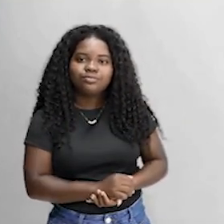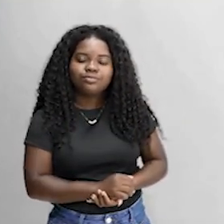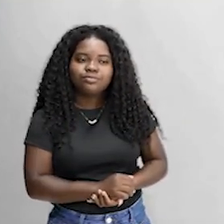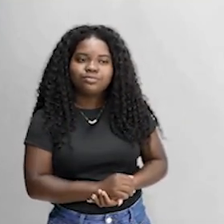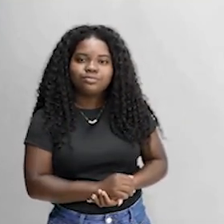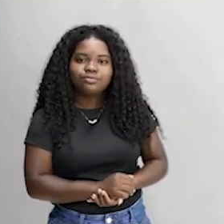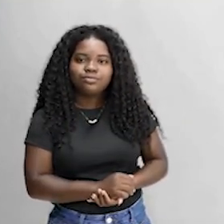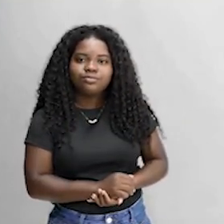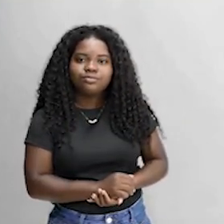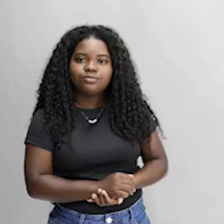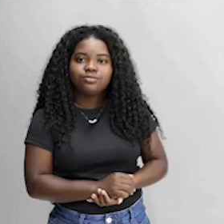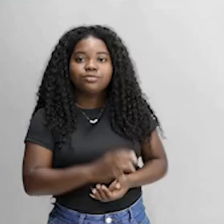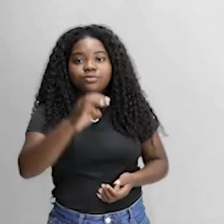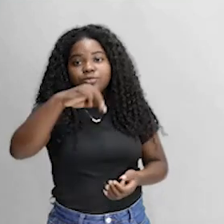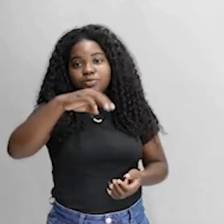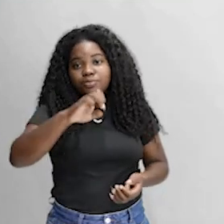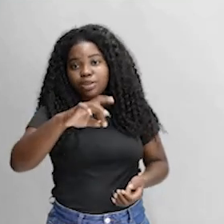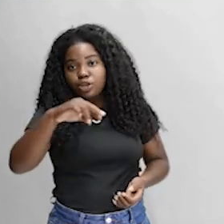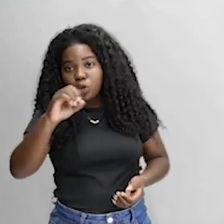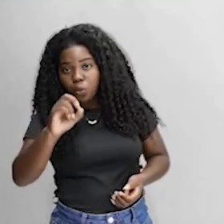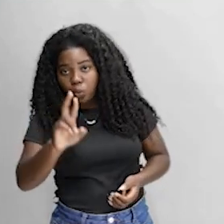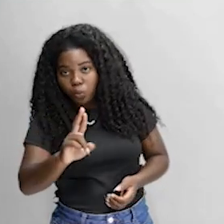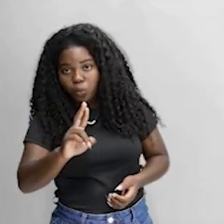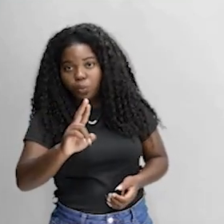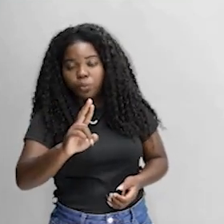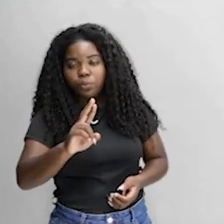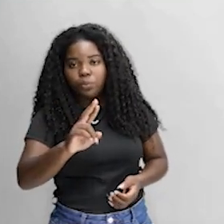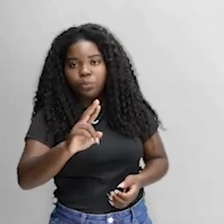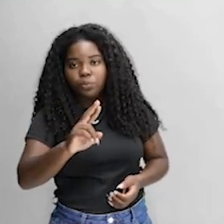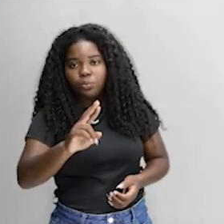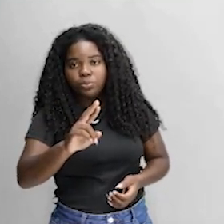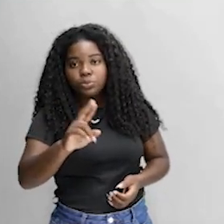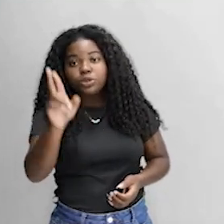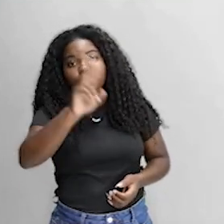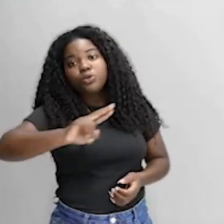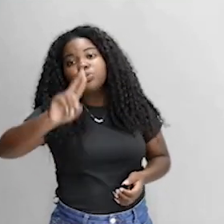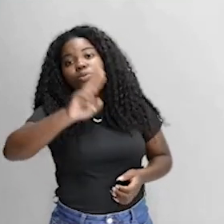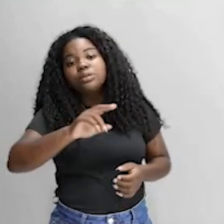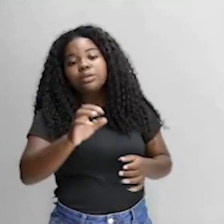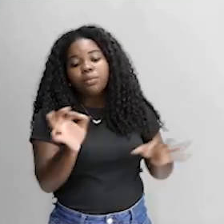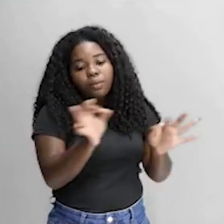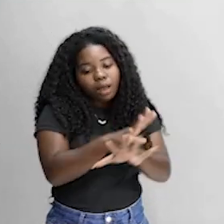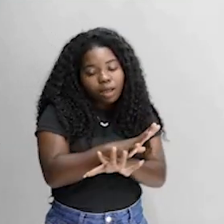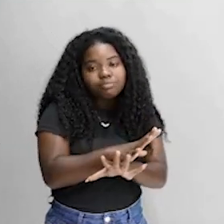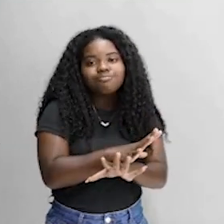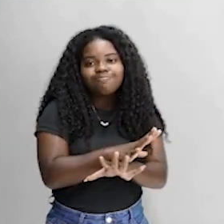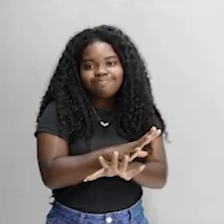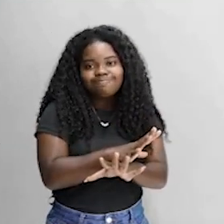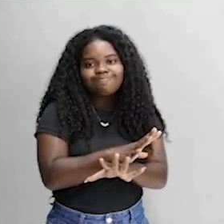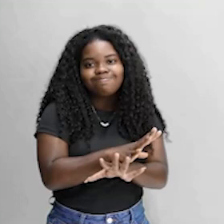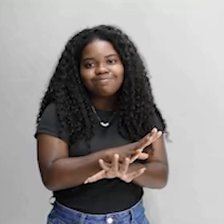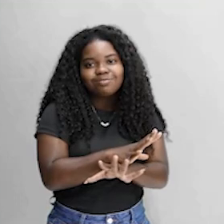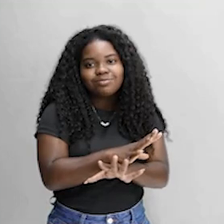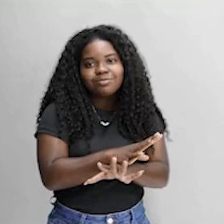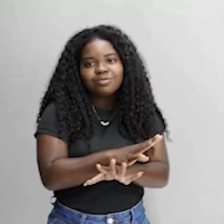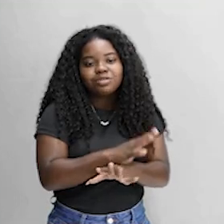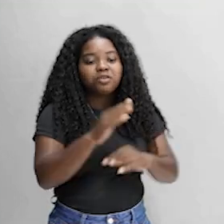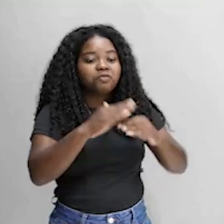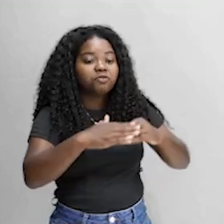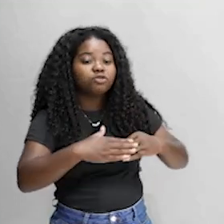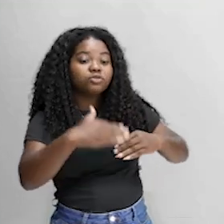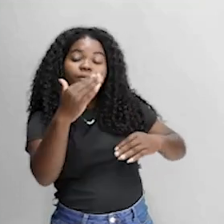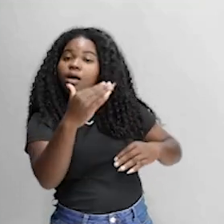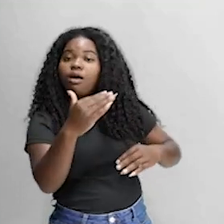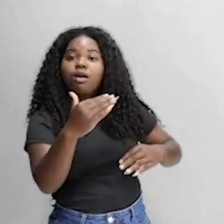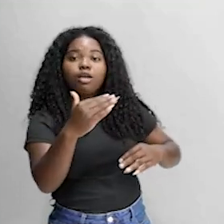menor extensão, tá? E usamos ele para a conclusão. Não foi o de